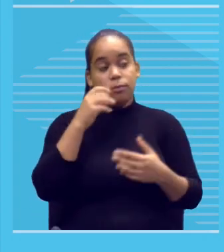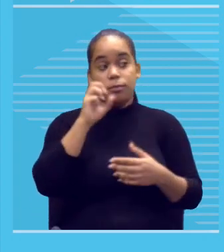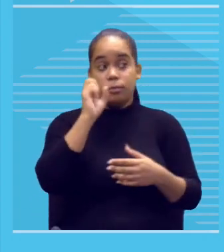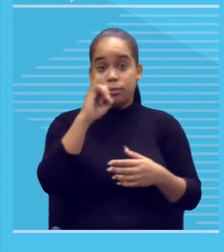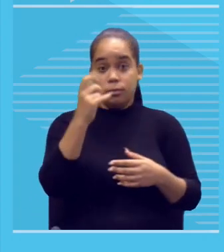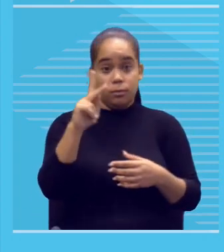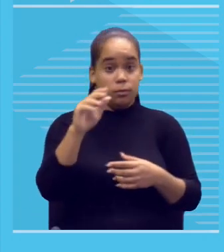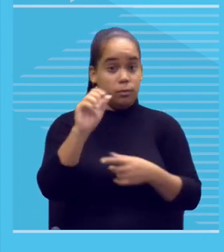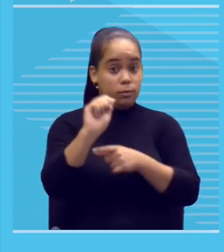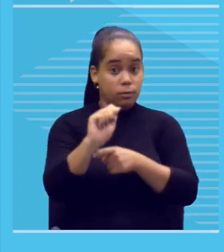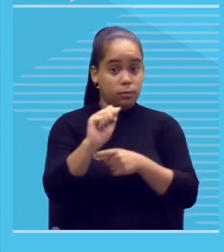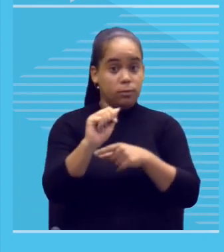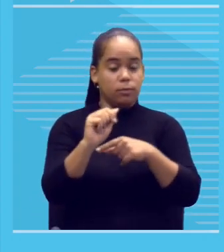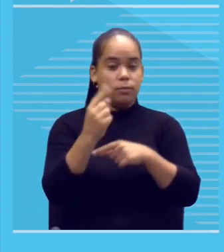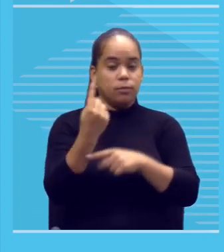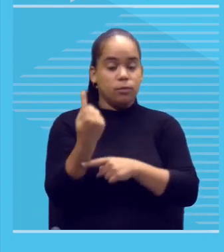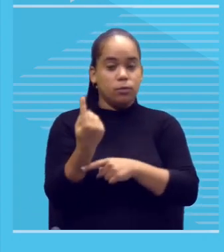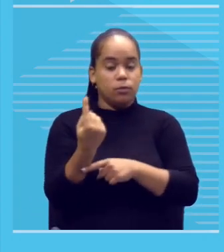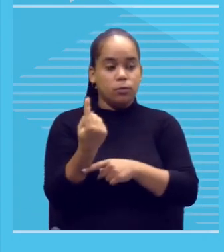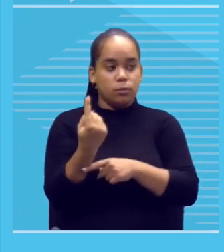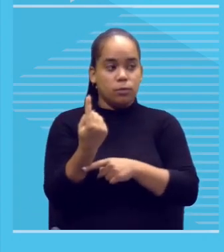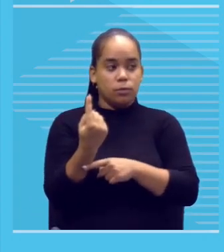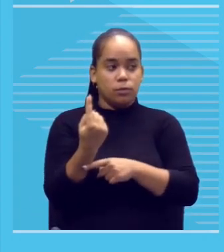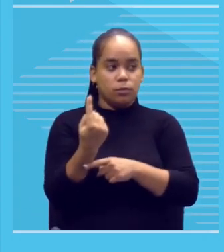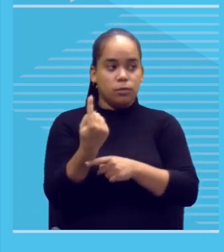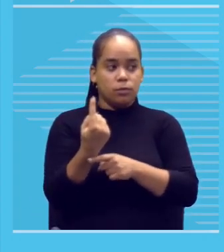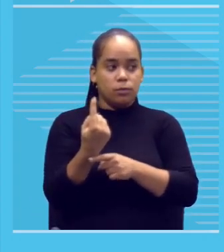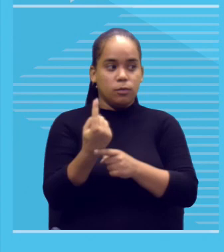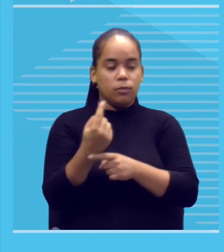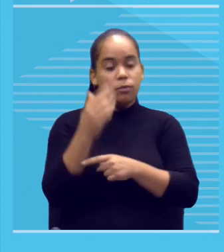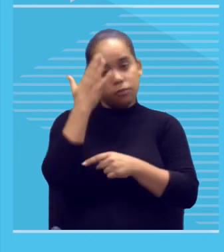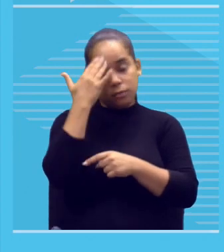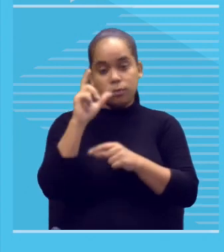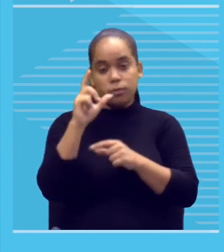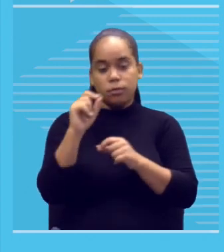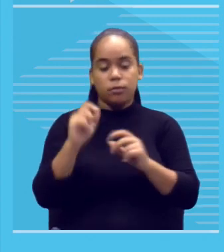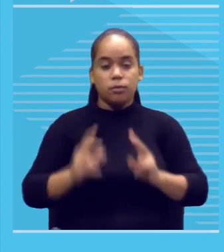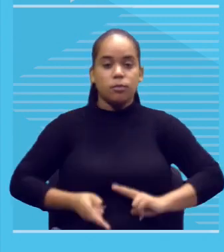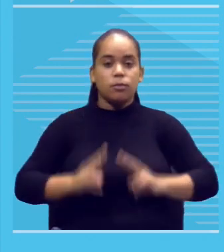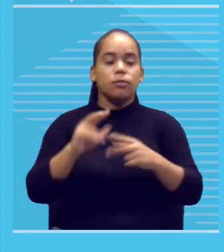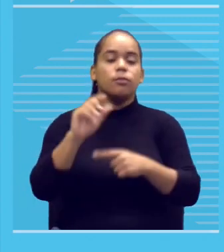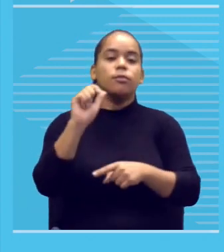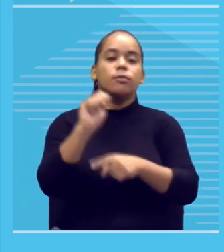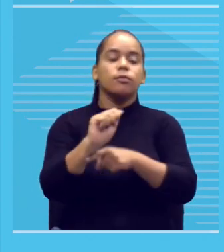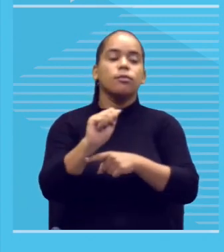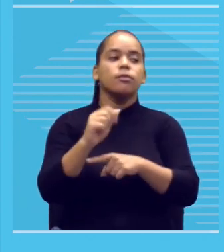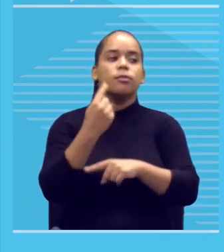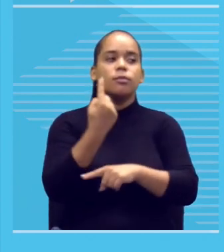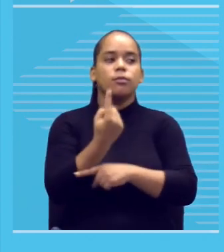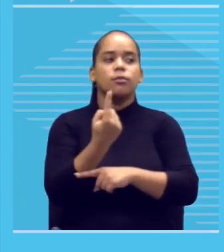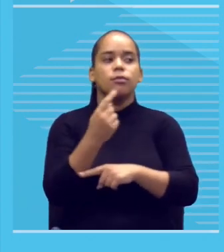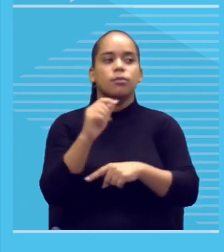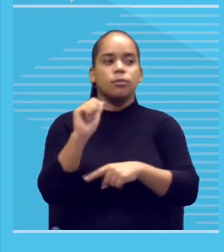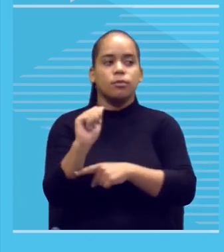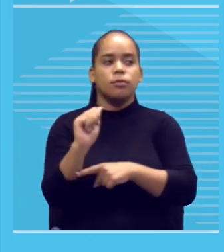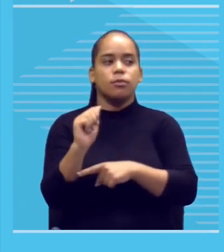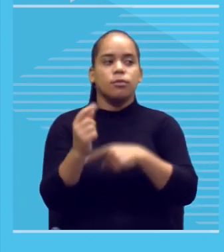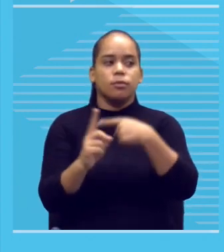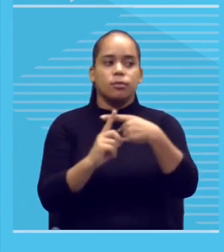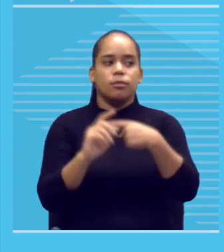a for um se o seu a for 1 né Você sabe o valor de A então aqui vai ser um dois